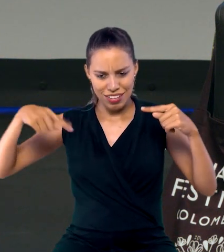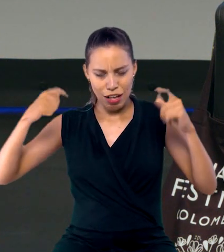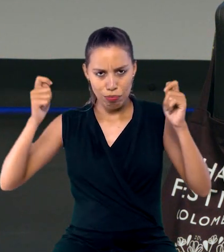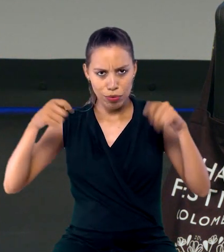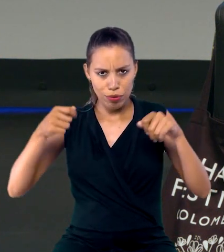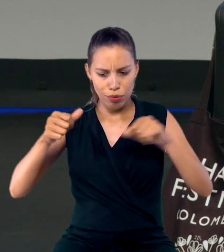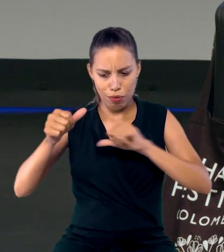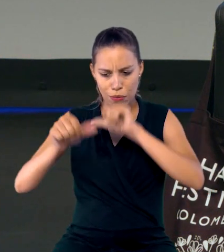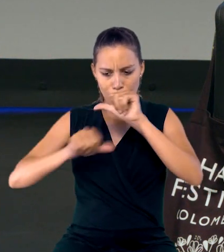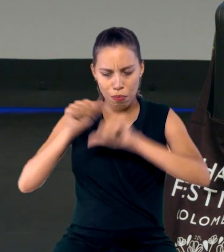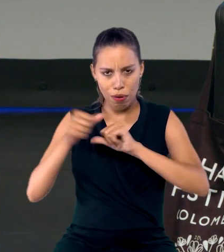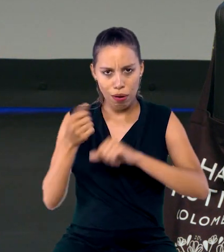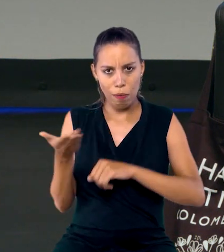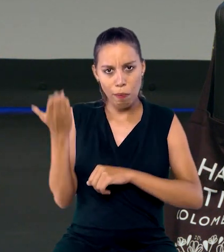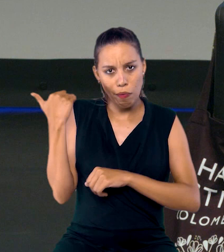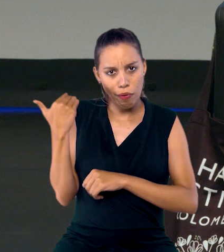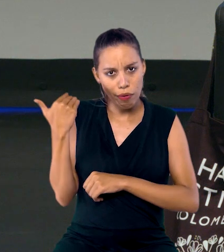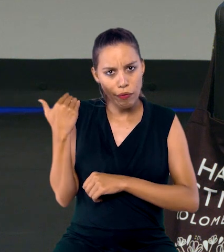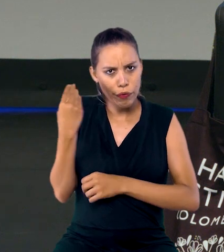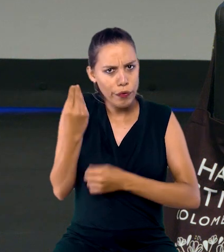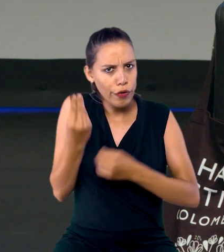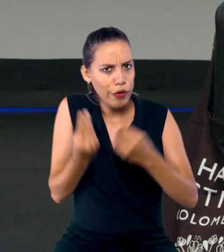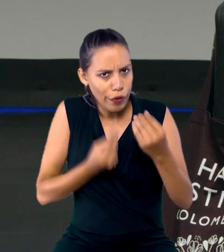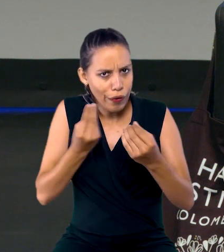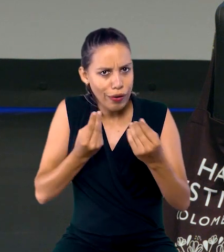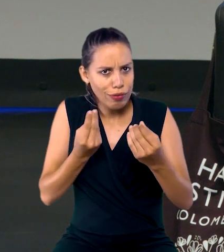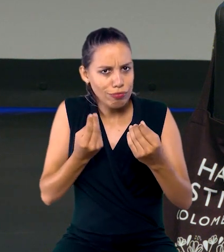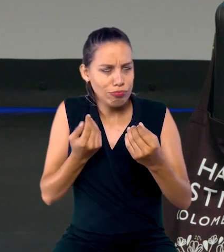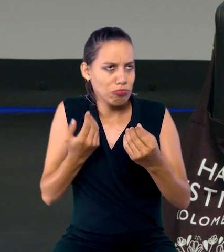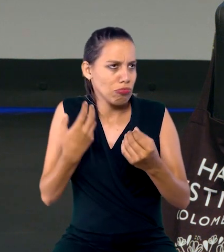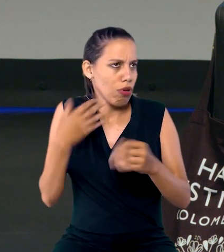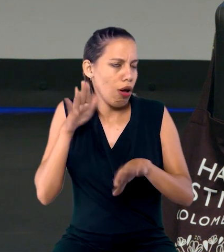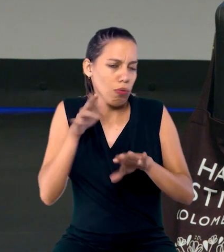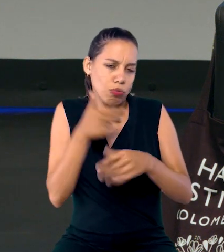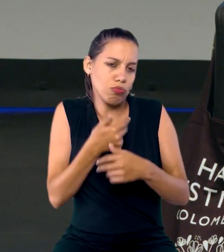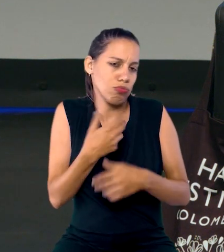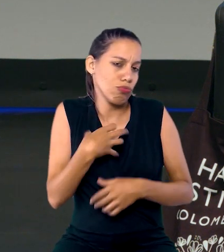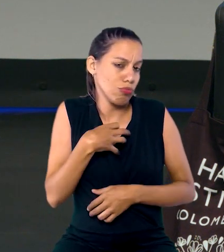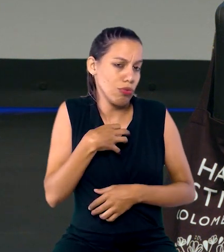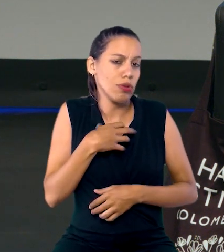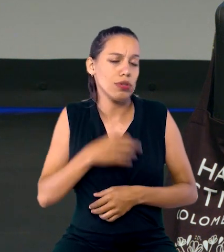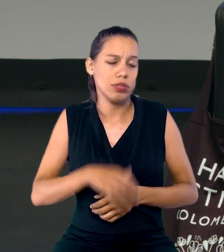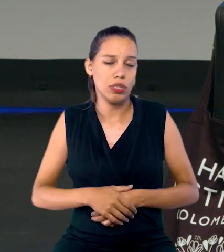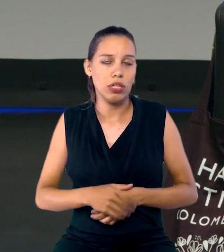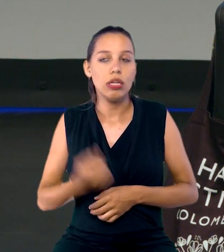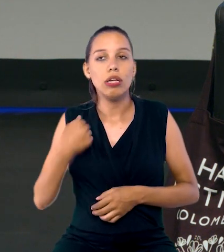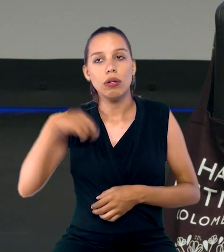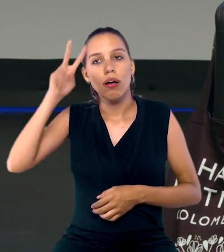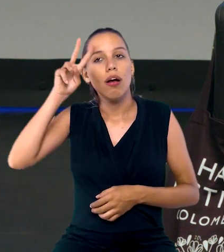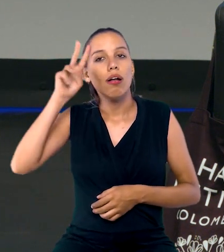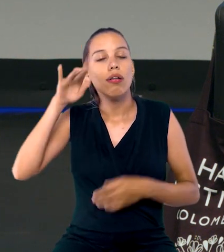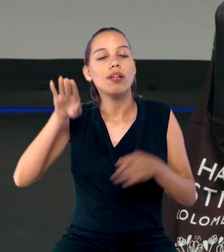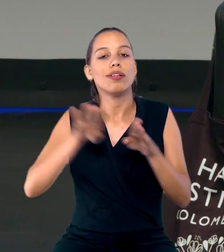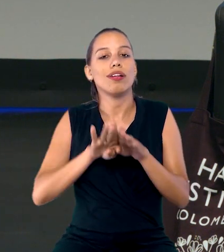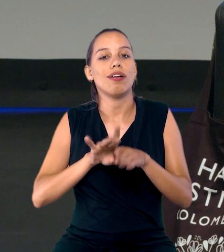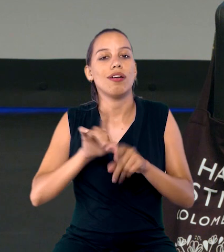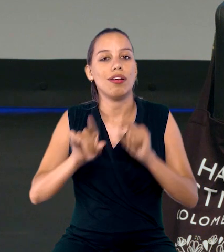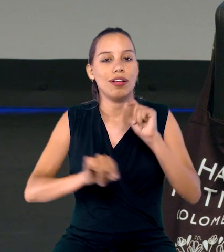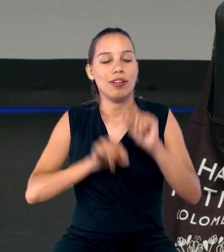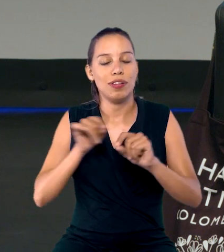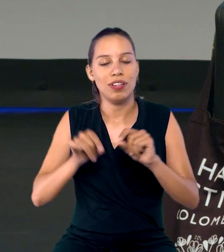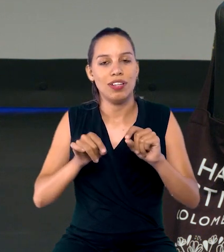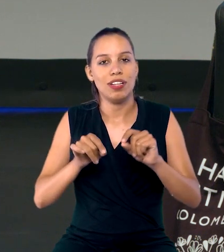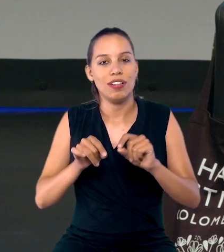mudar o que passou, de certa forma, né? E eu fiquei lembrando aqui também,